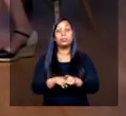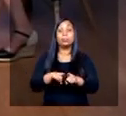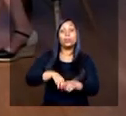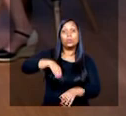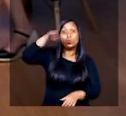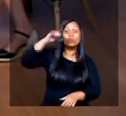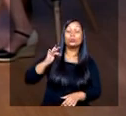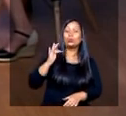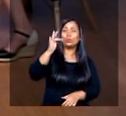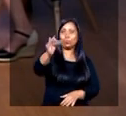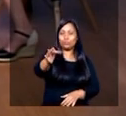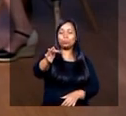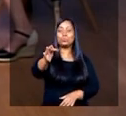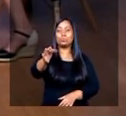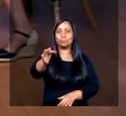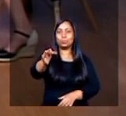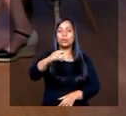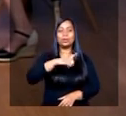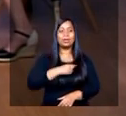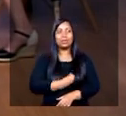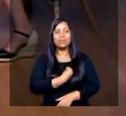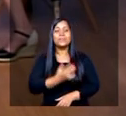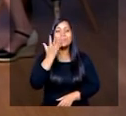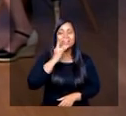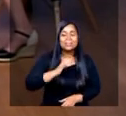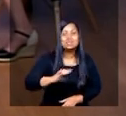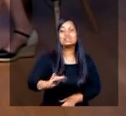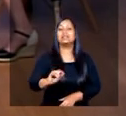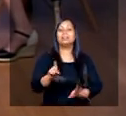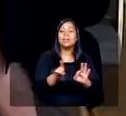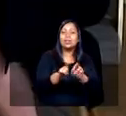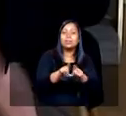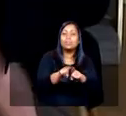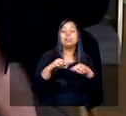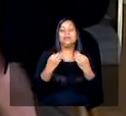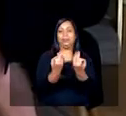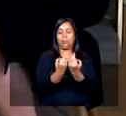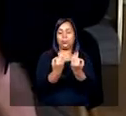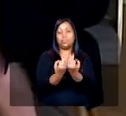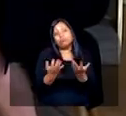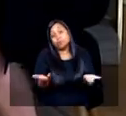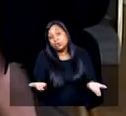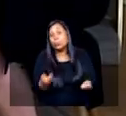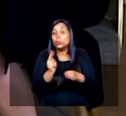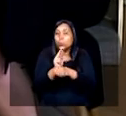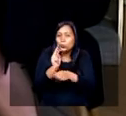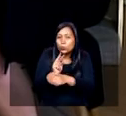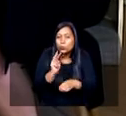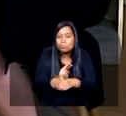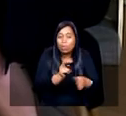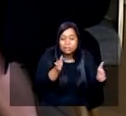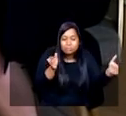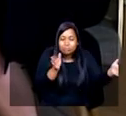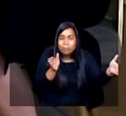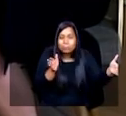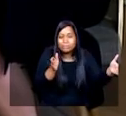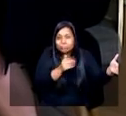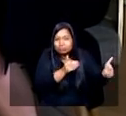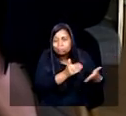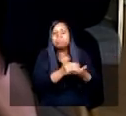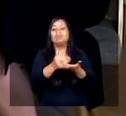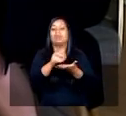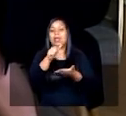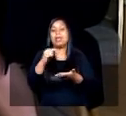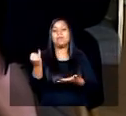frente. Ele funda a vida dessa criança e dessa família, né? Então, cuidar desse primeiro momento